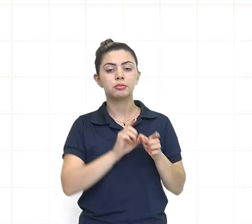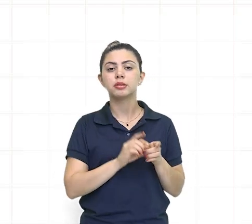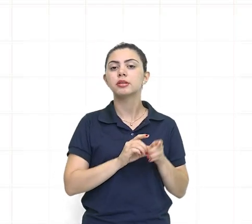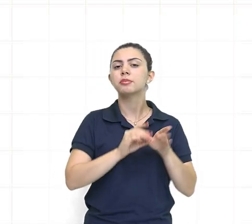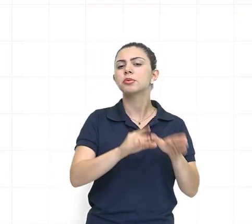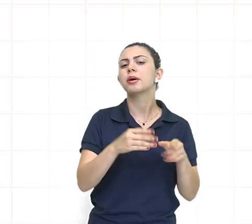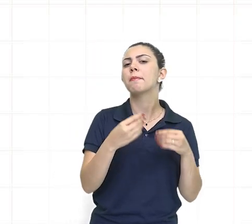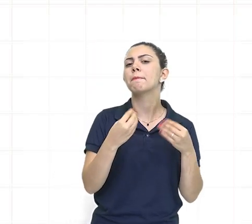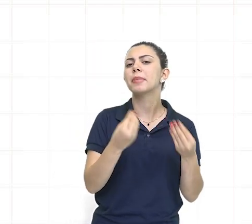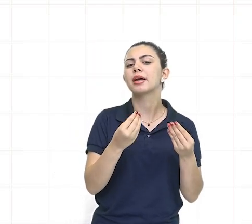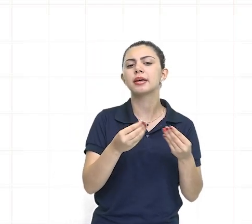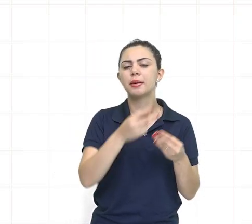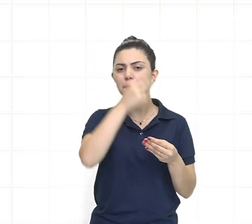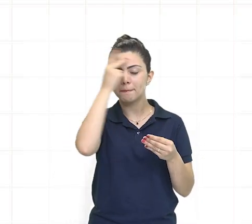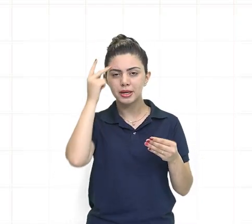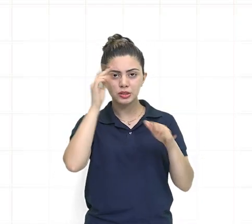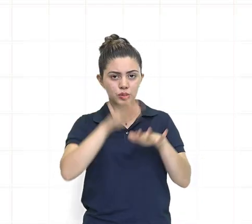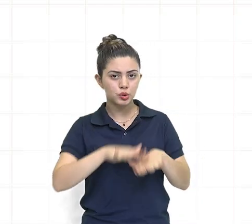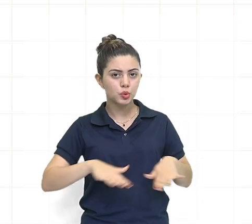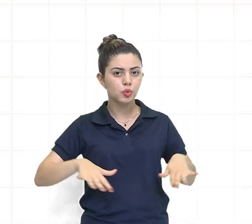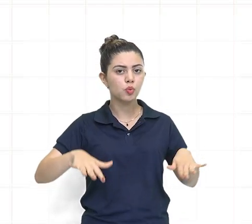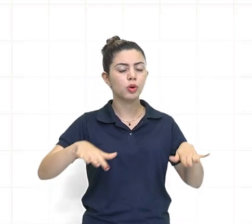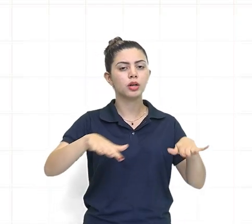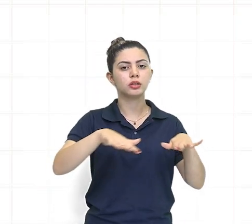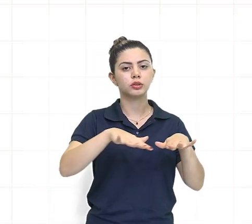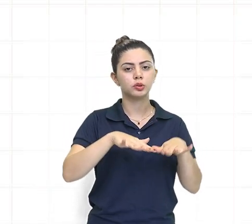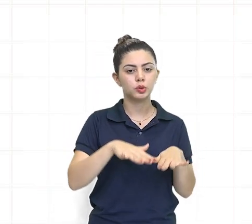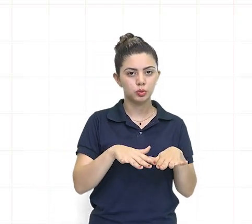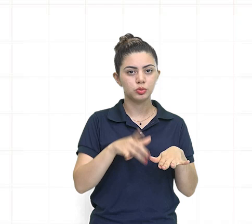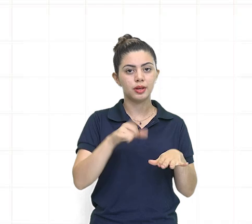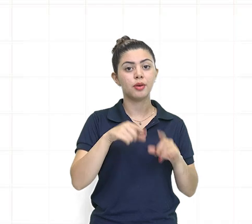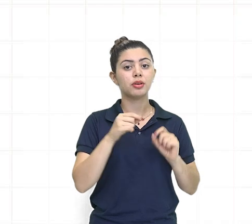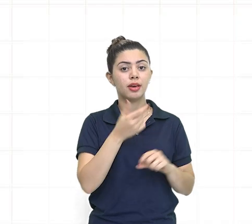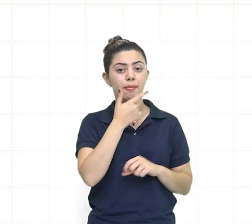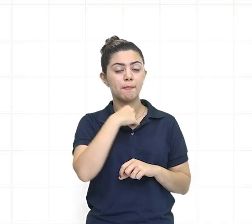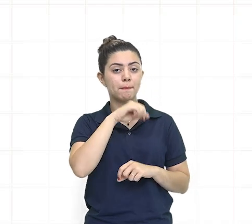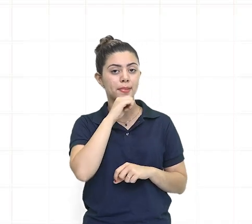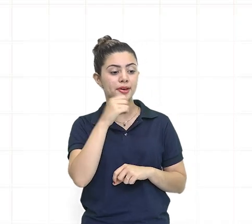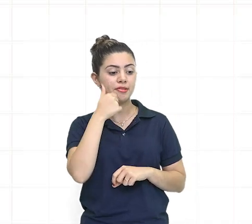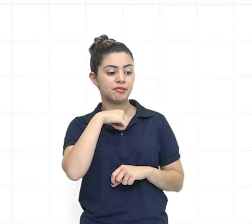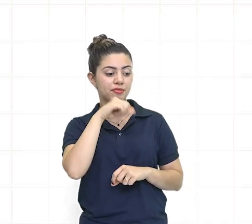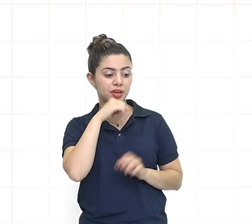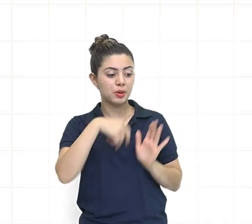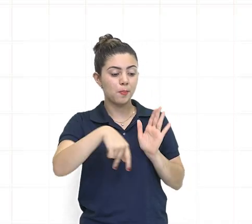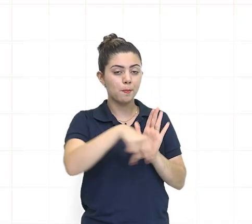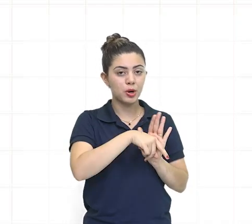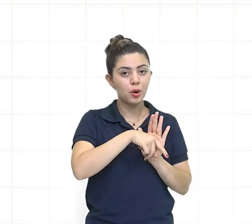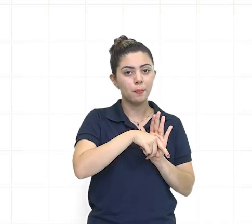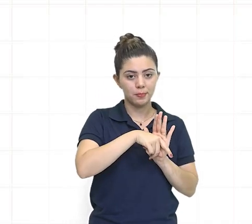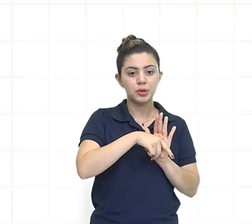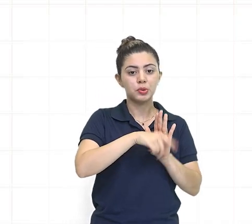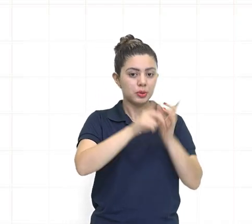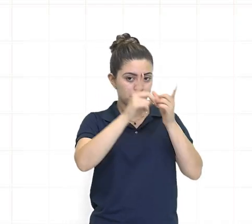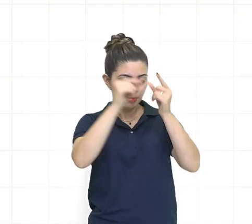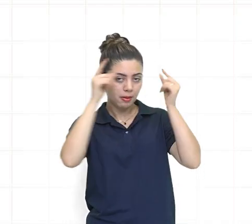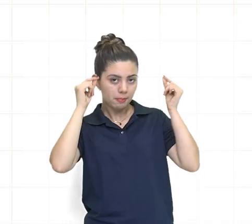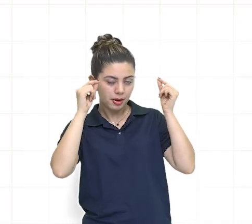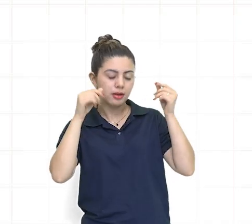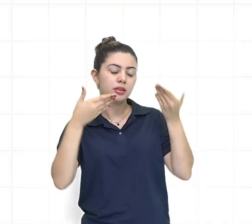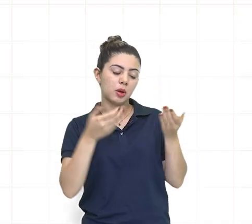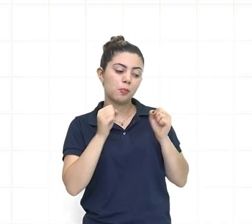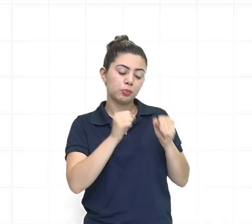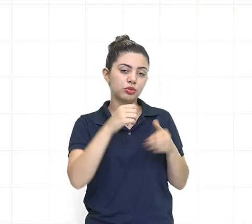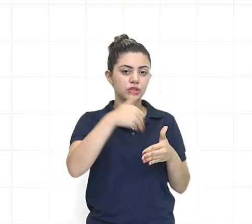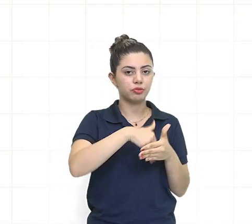para quem? Para todos aqueles que eram filhos de pais e mães, então, atenienses. Ok? Então,